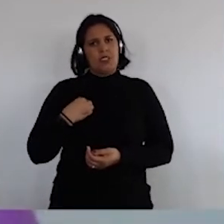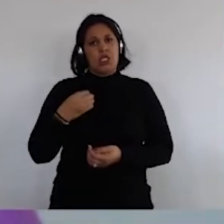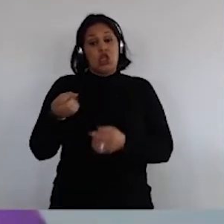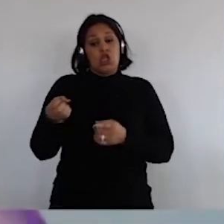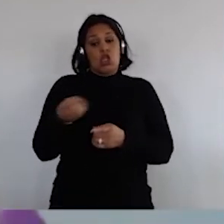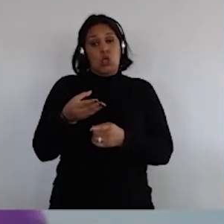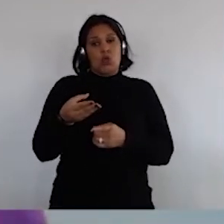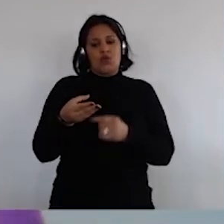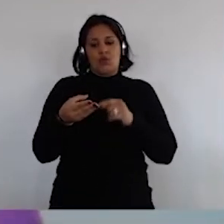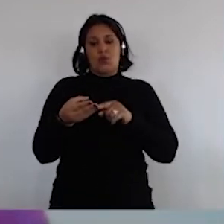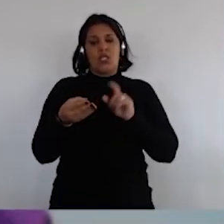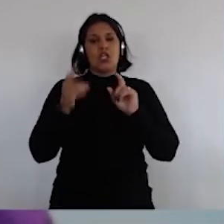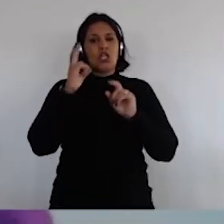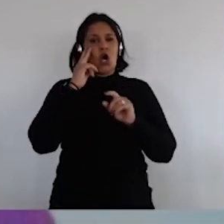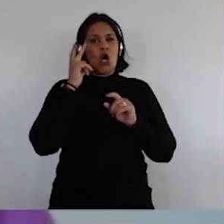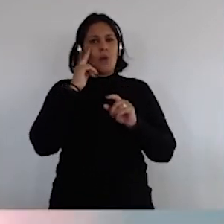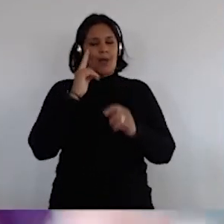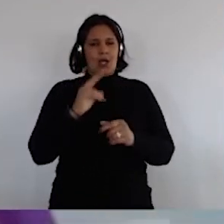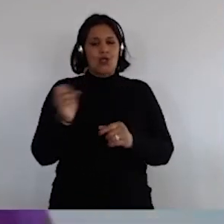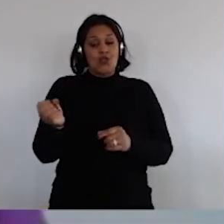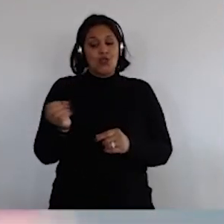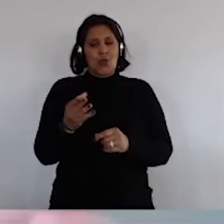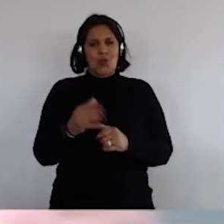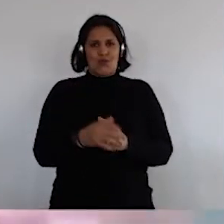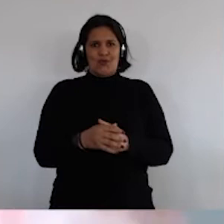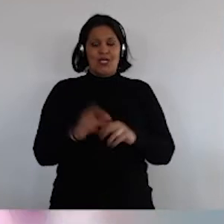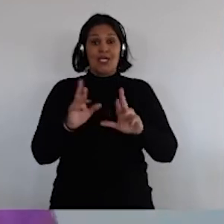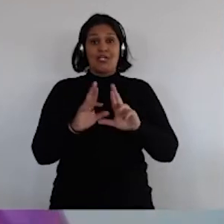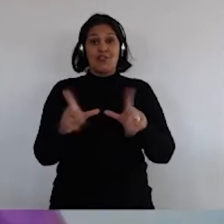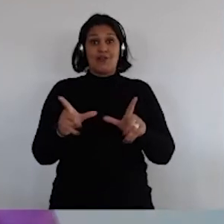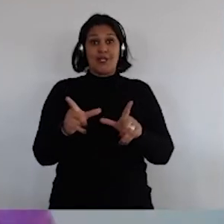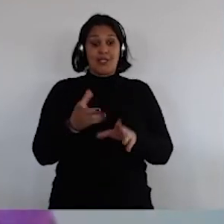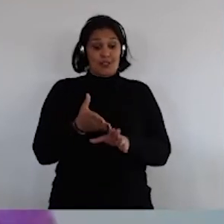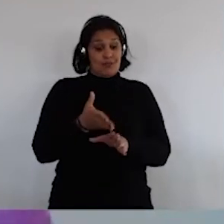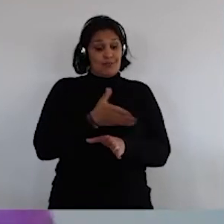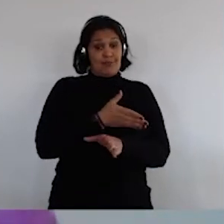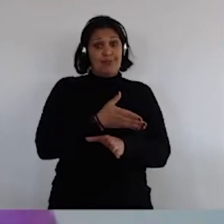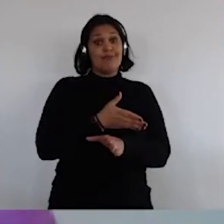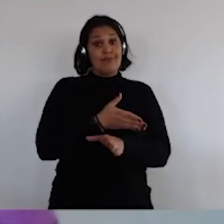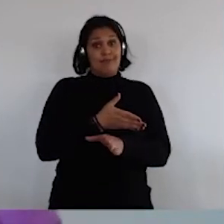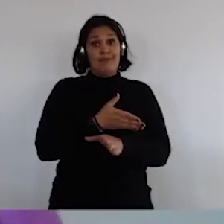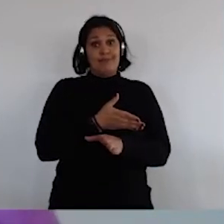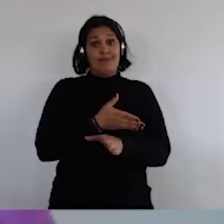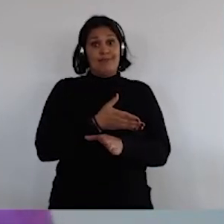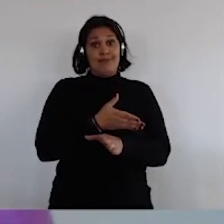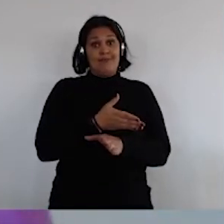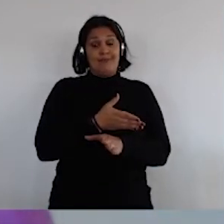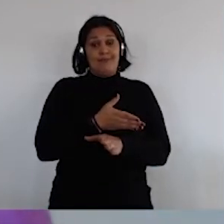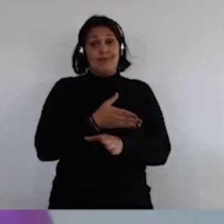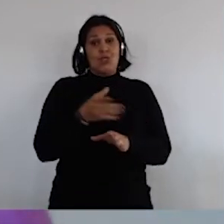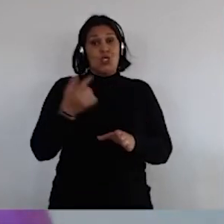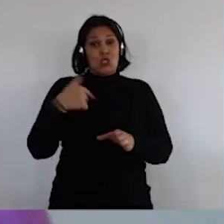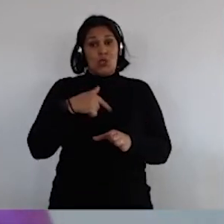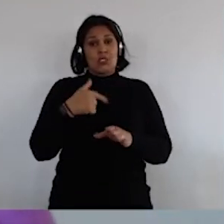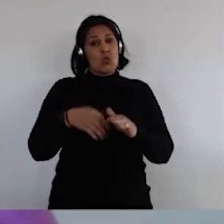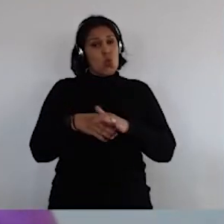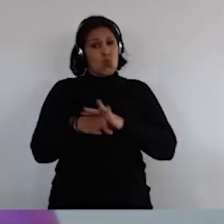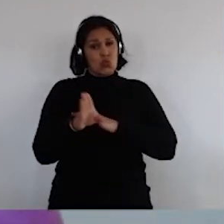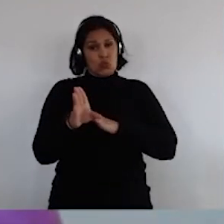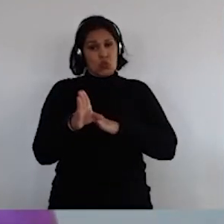normal, diferente de todas as rotinas que já estávamos acostumados. Esse novo